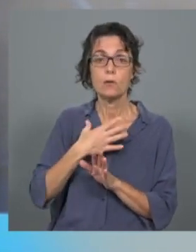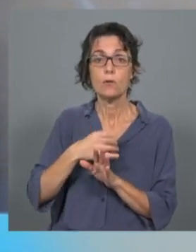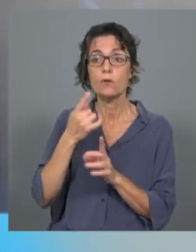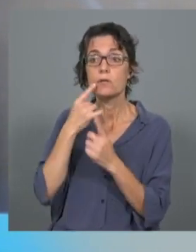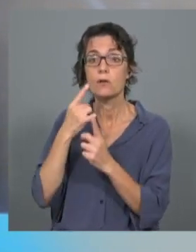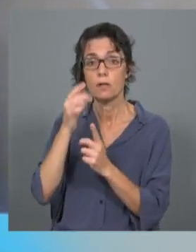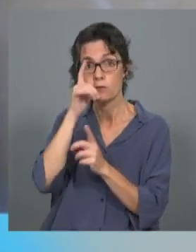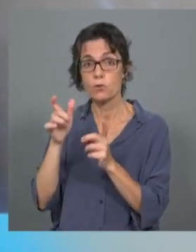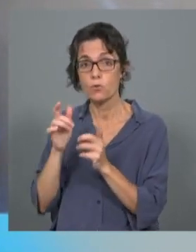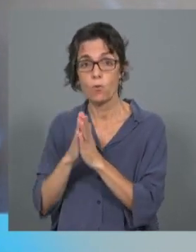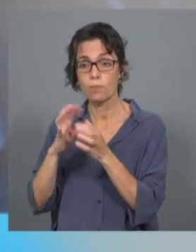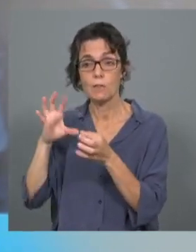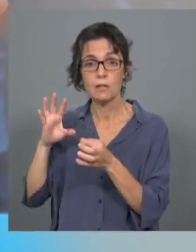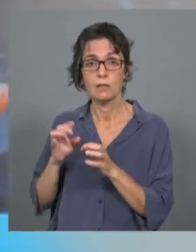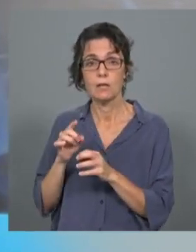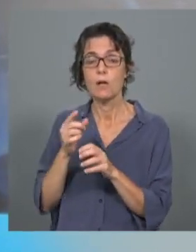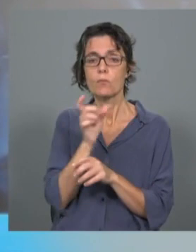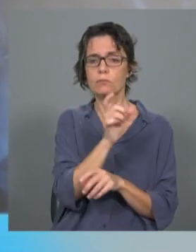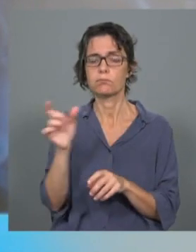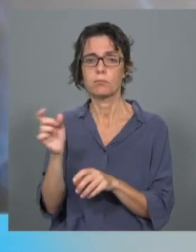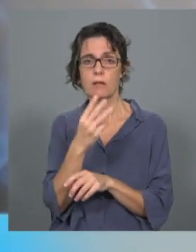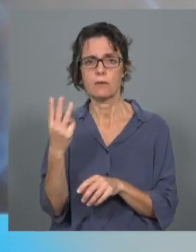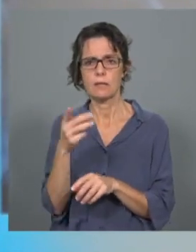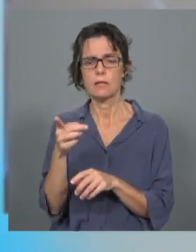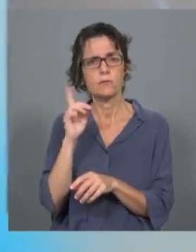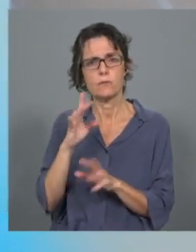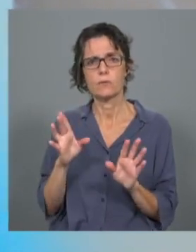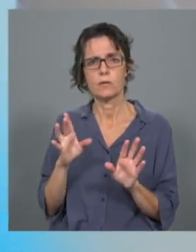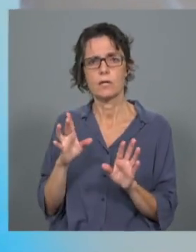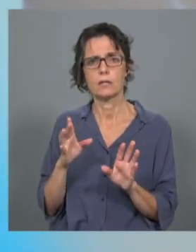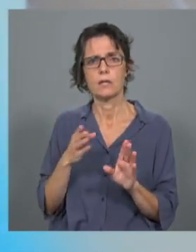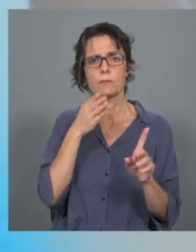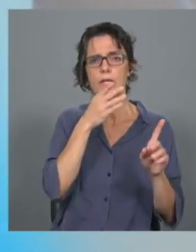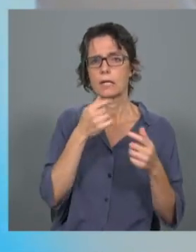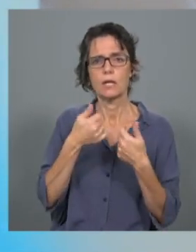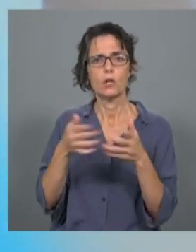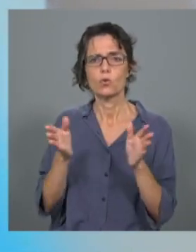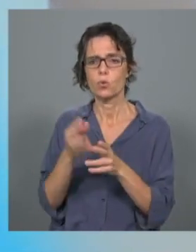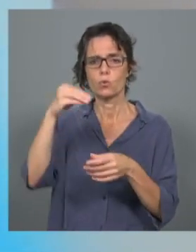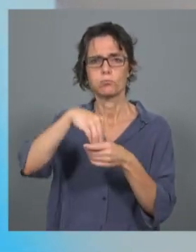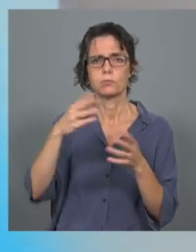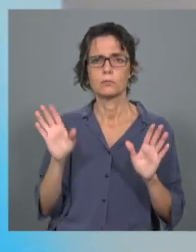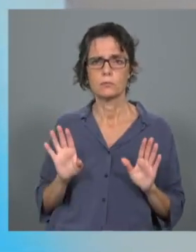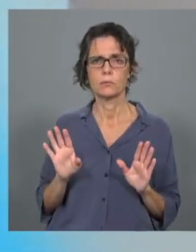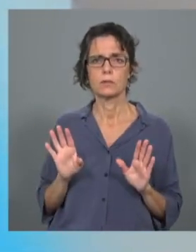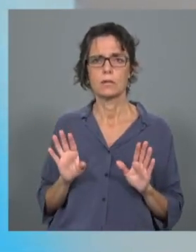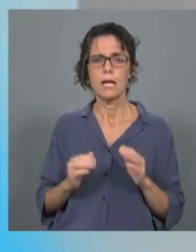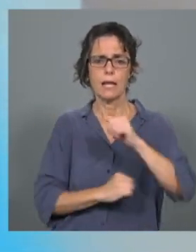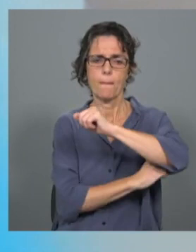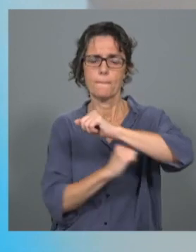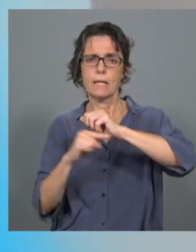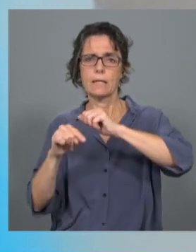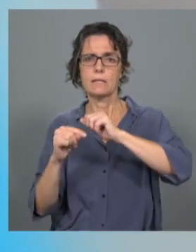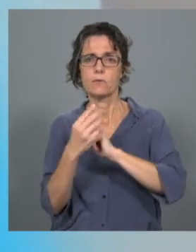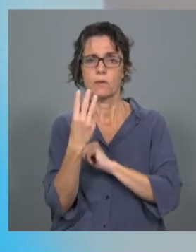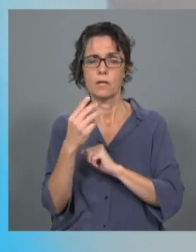falar estas 3 palavras, isto é certo para todos, não é? Ou seja, estes 3 pilares, digamos assim, da cultura contemporânea, em primeiro